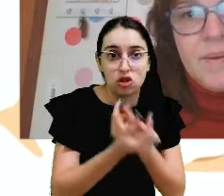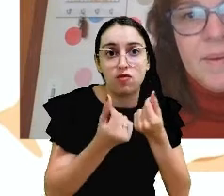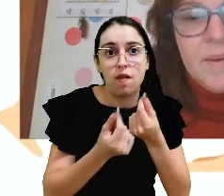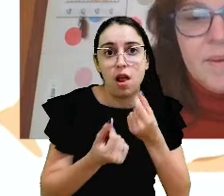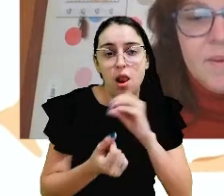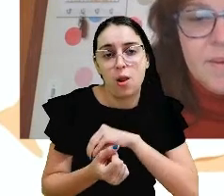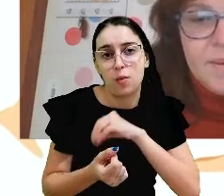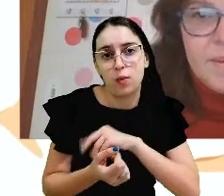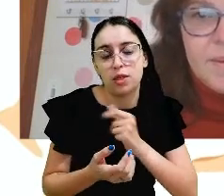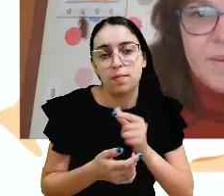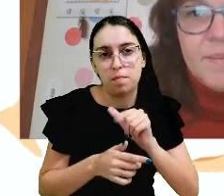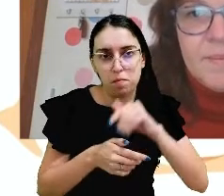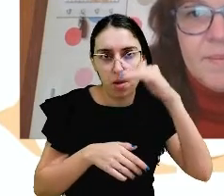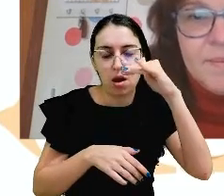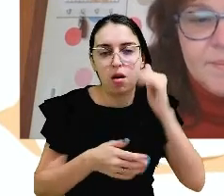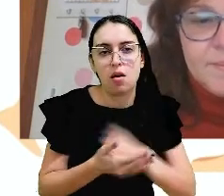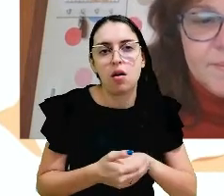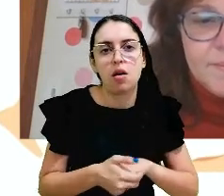que